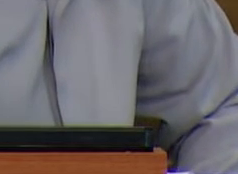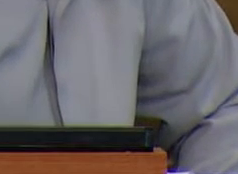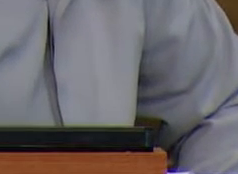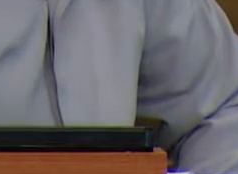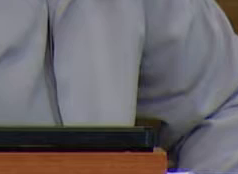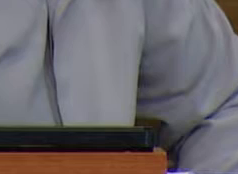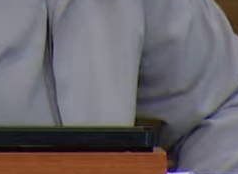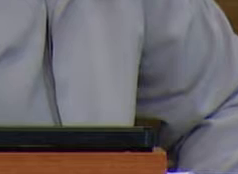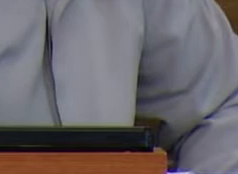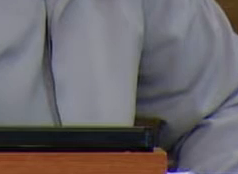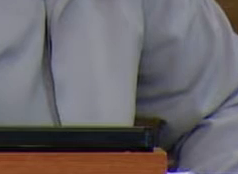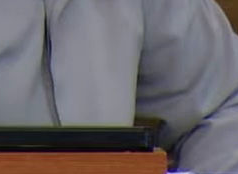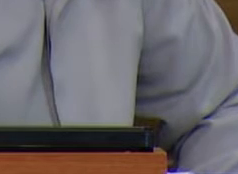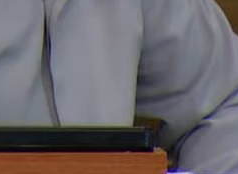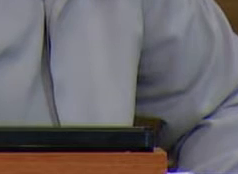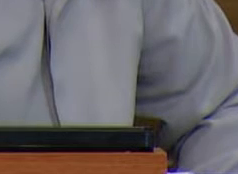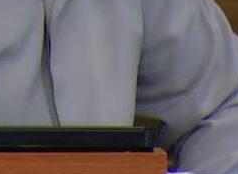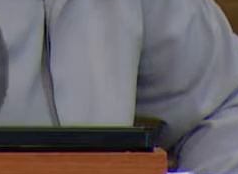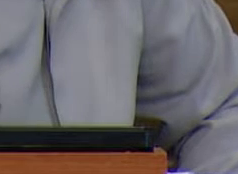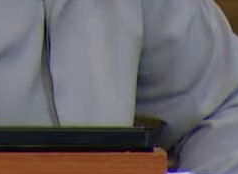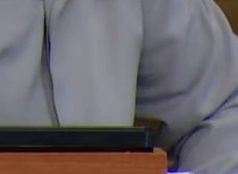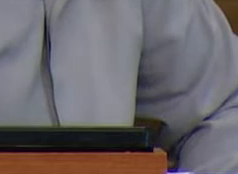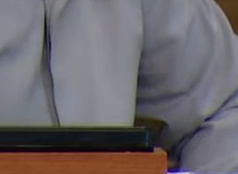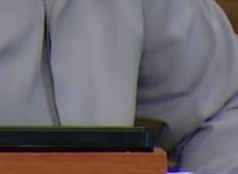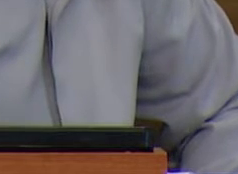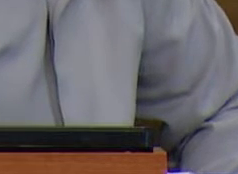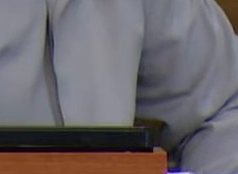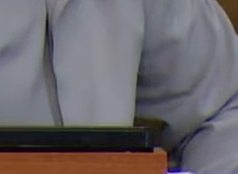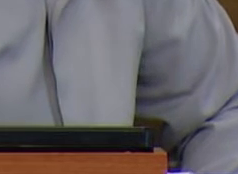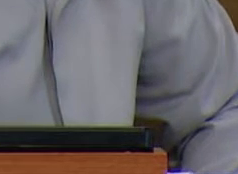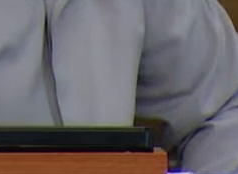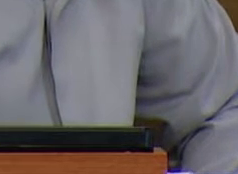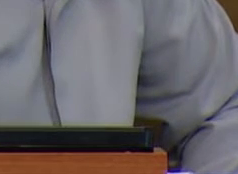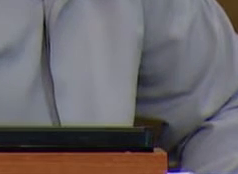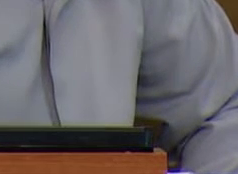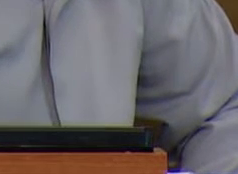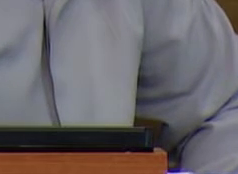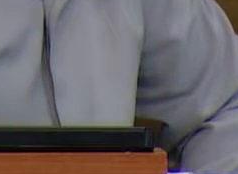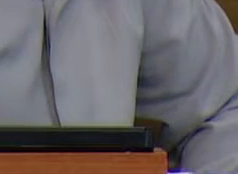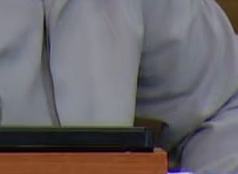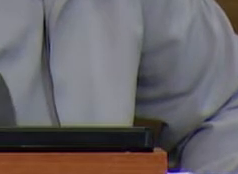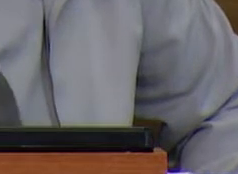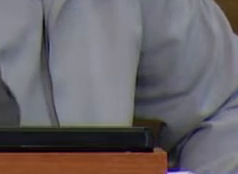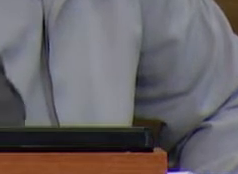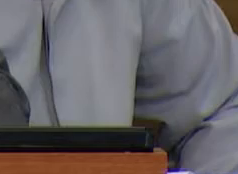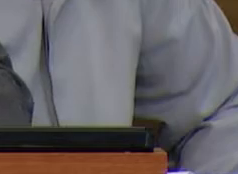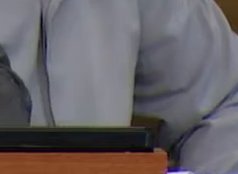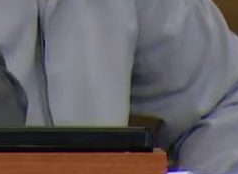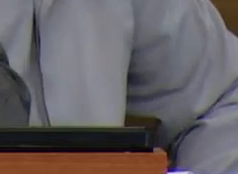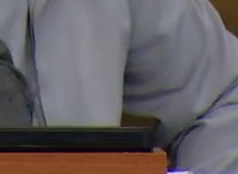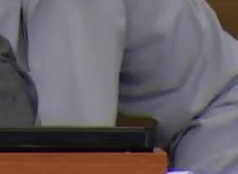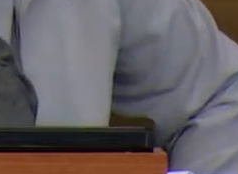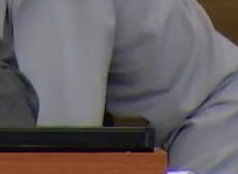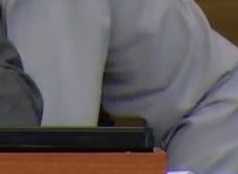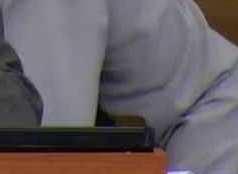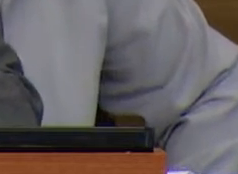precisamos mudar muita coisa mesmo. Precisamos voltar a trabalhar nossas crianças para se protegerem